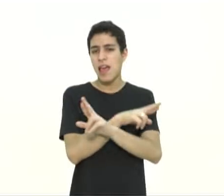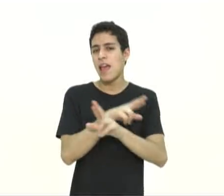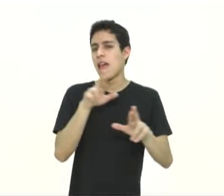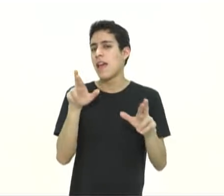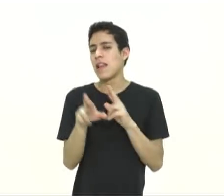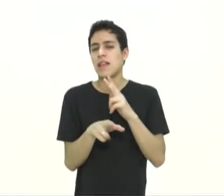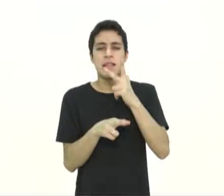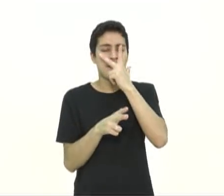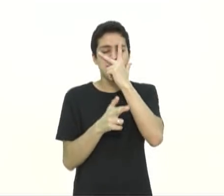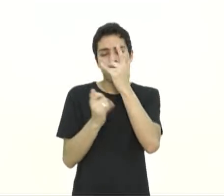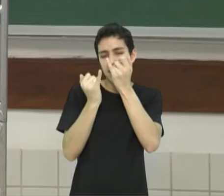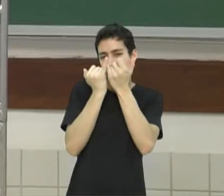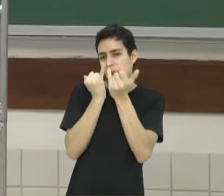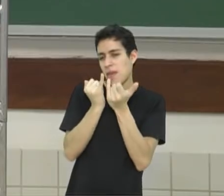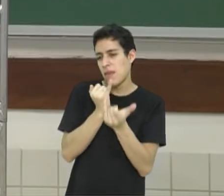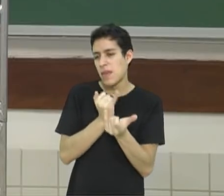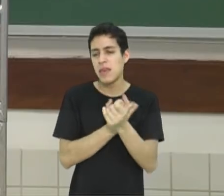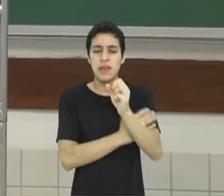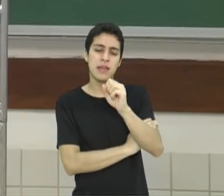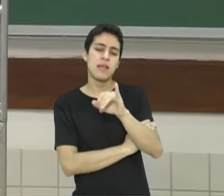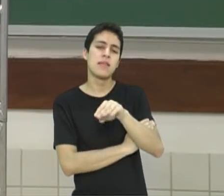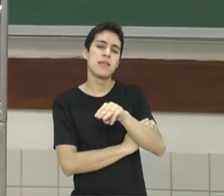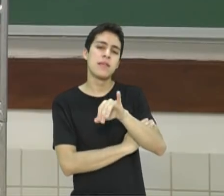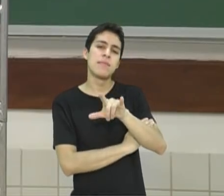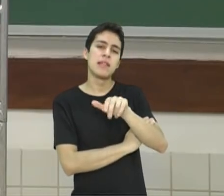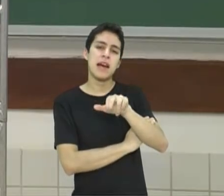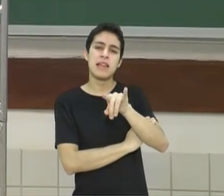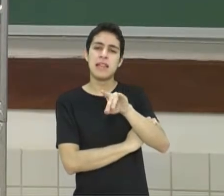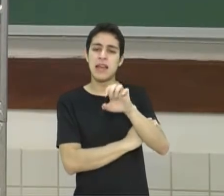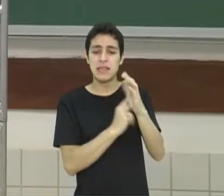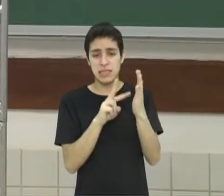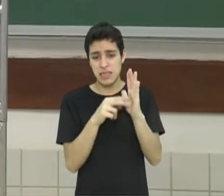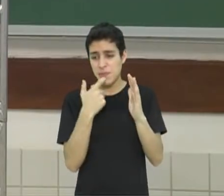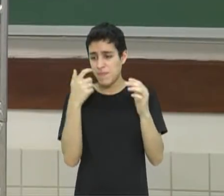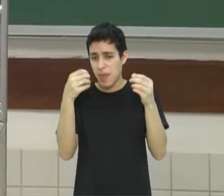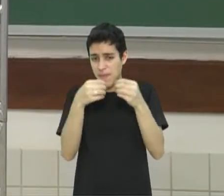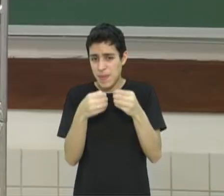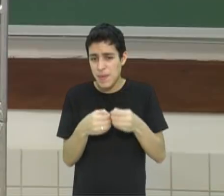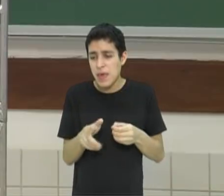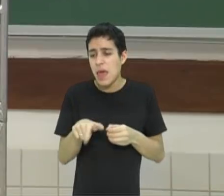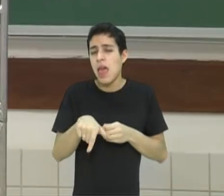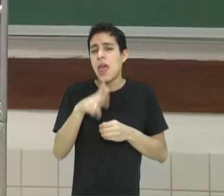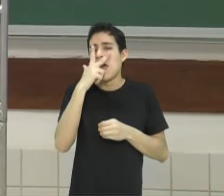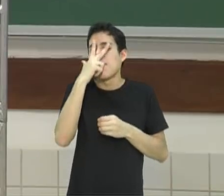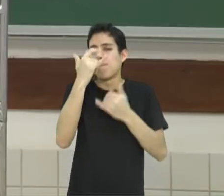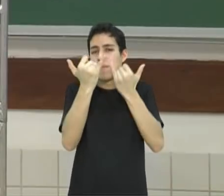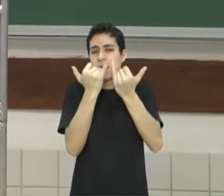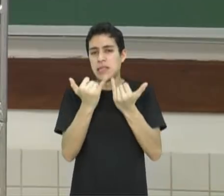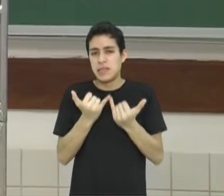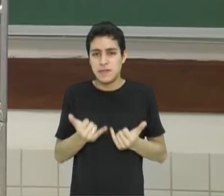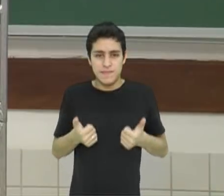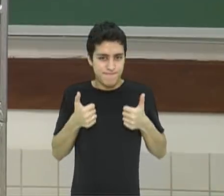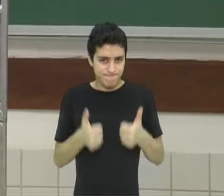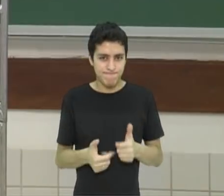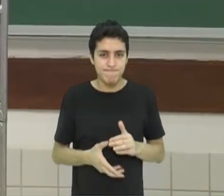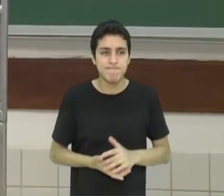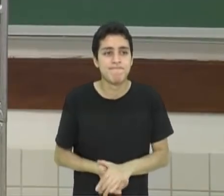similaridade. Similaridade quer dizer que se aproximam, quer dizer que são parecidas, ok?